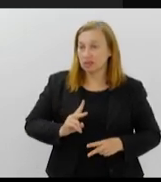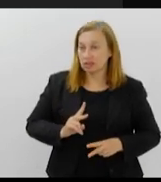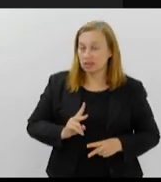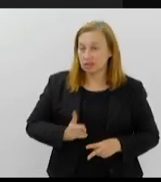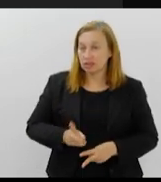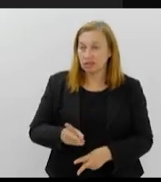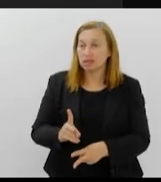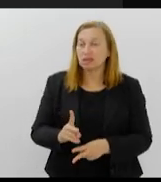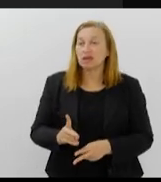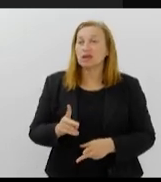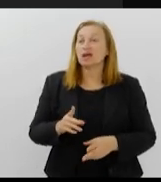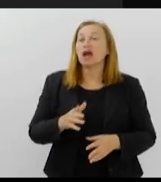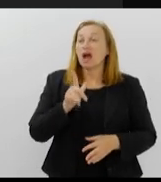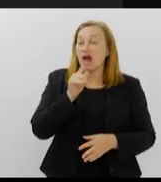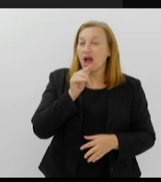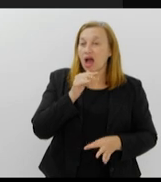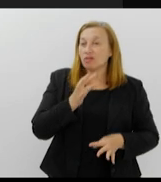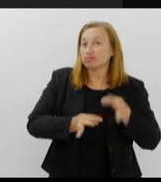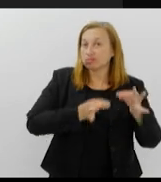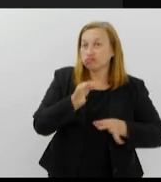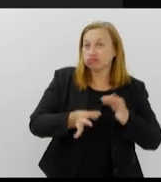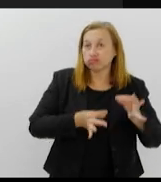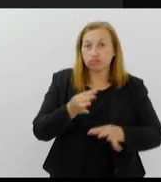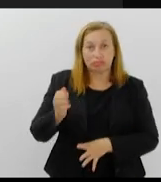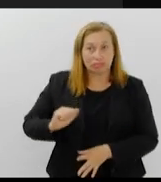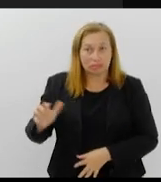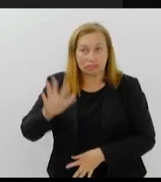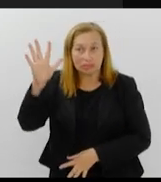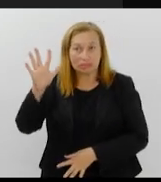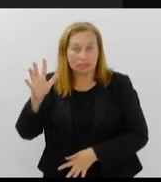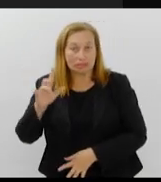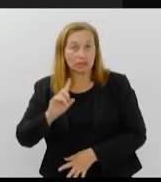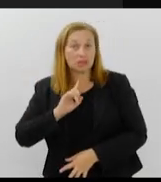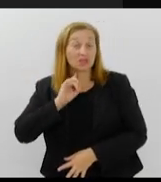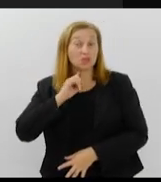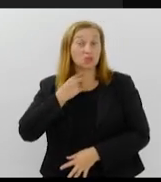a água tratada, que é caríssima por causa da poluição das suas fontes, para